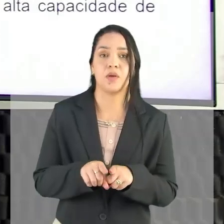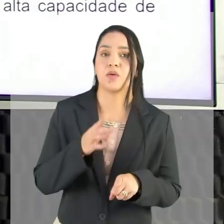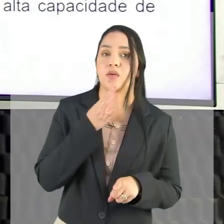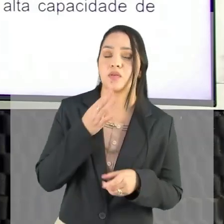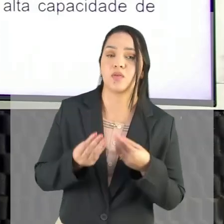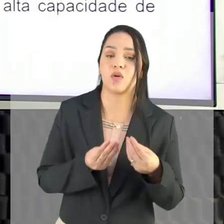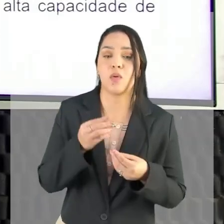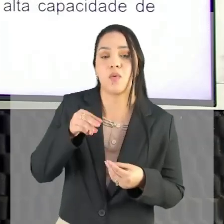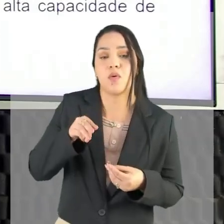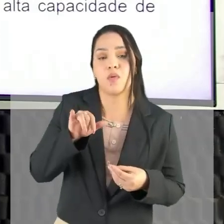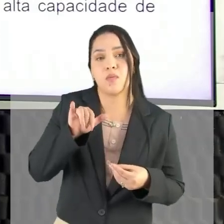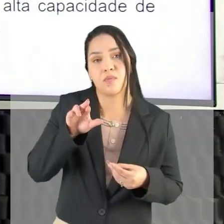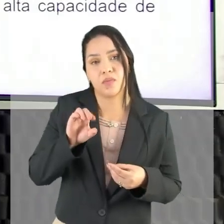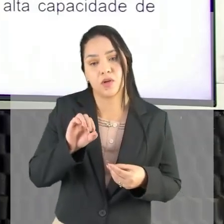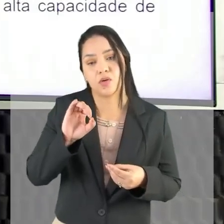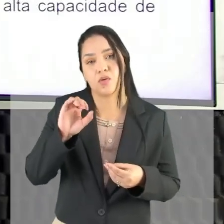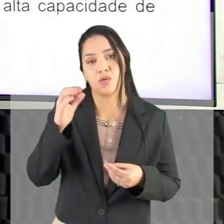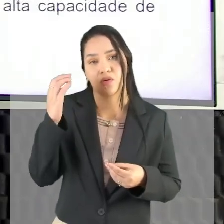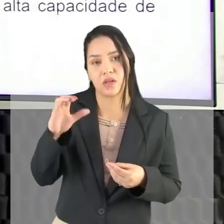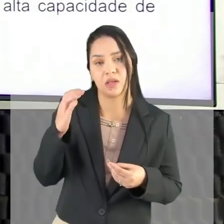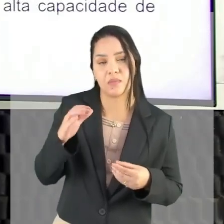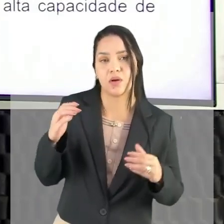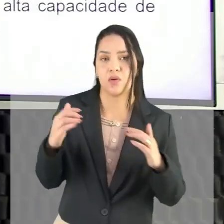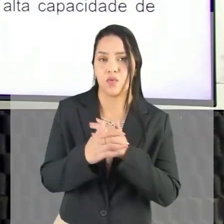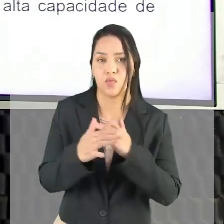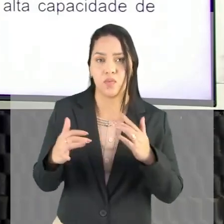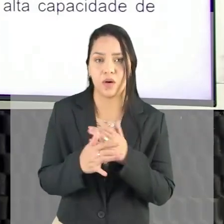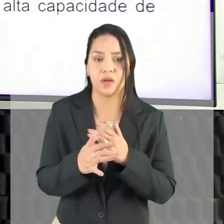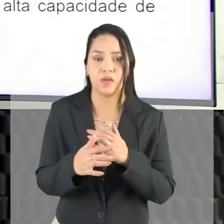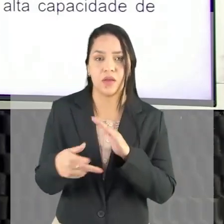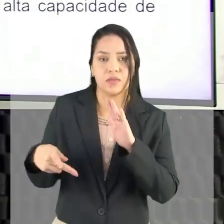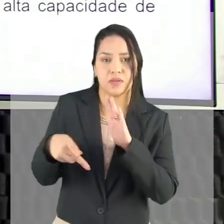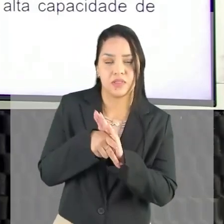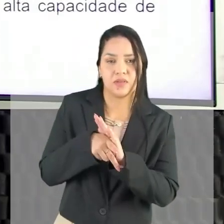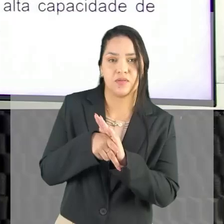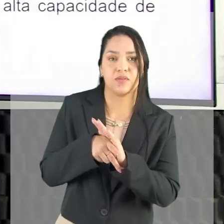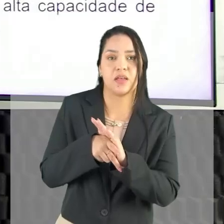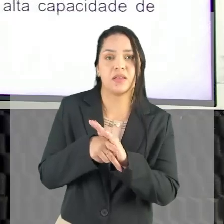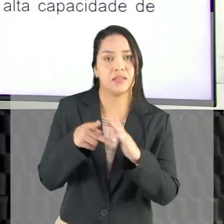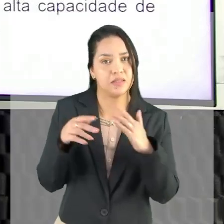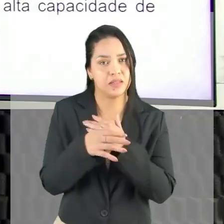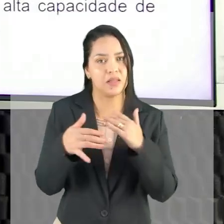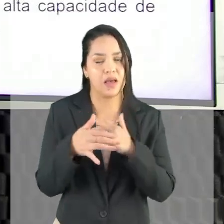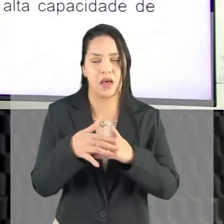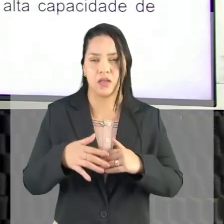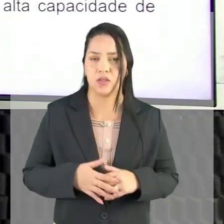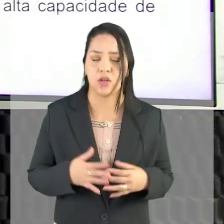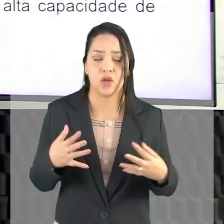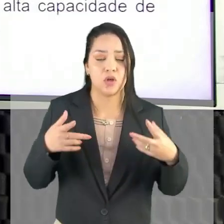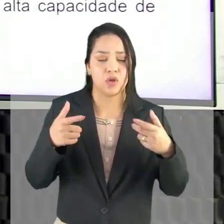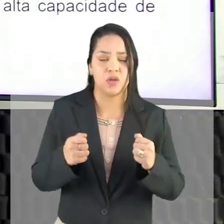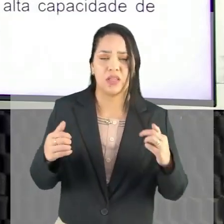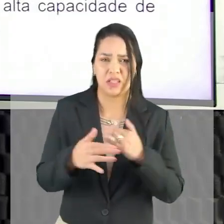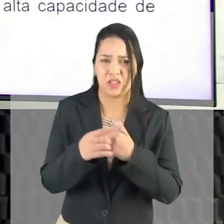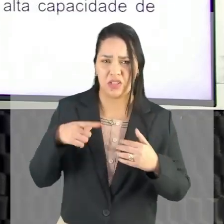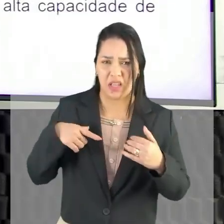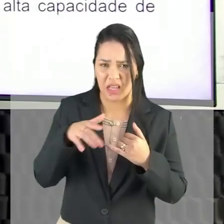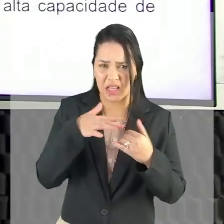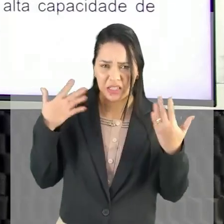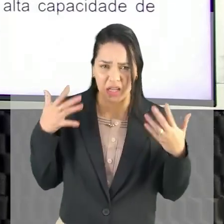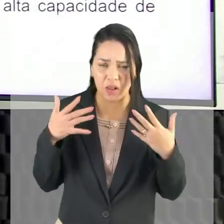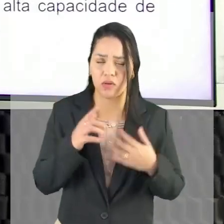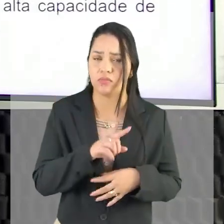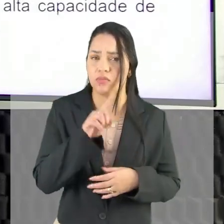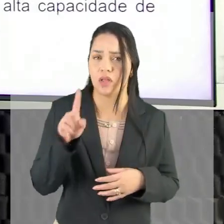como microclima urbano. É um clima específico da cidade. Todas as cidades têm ilha de calor?